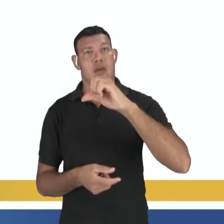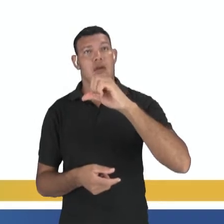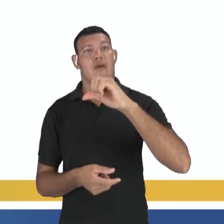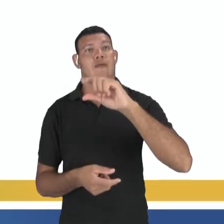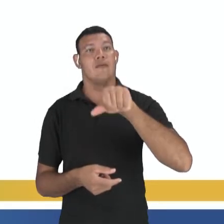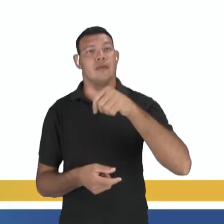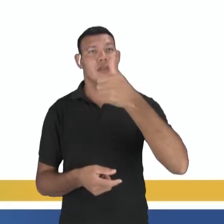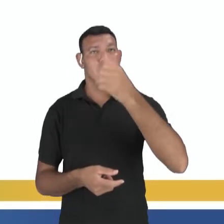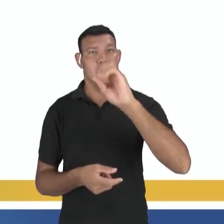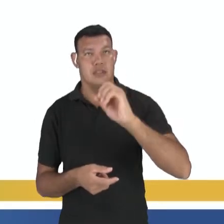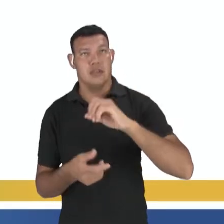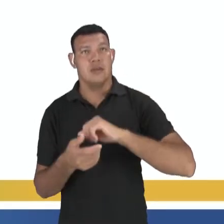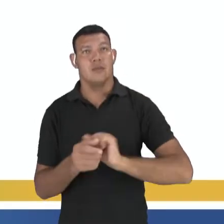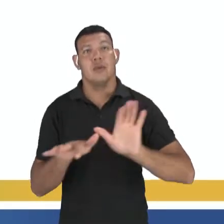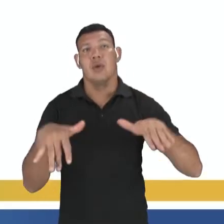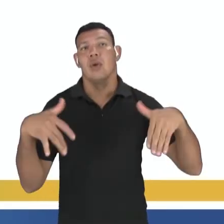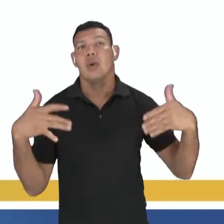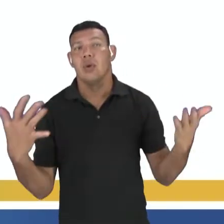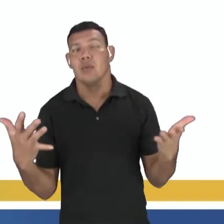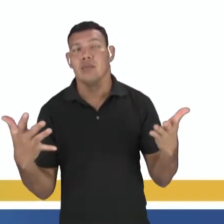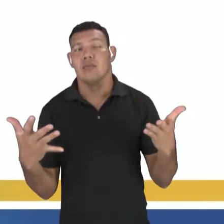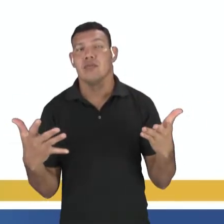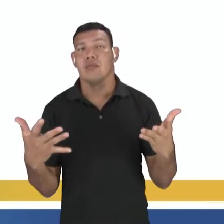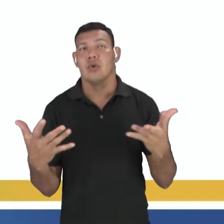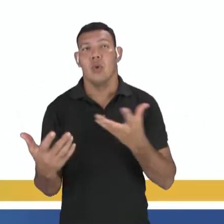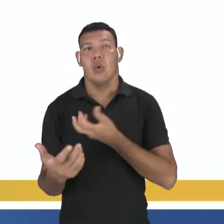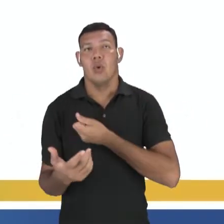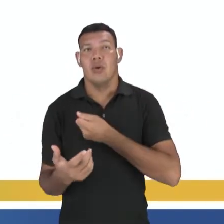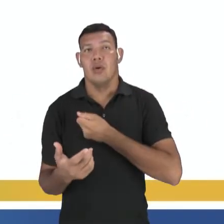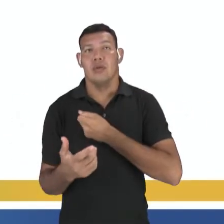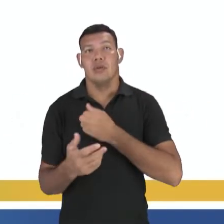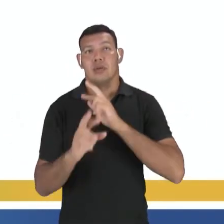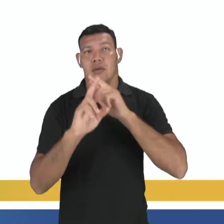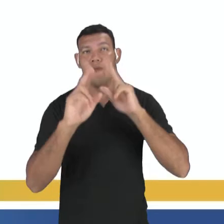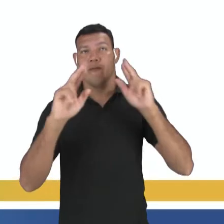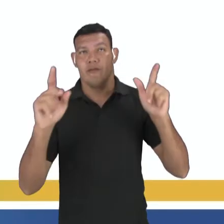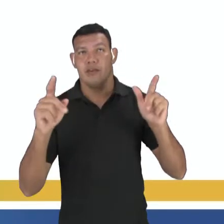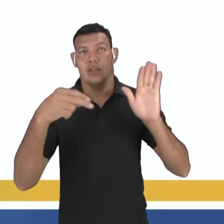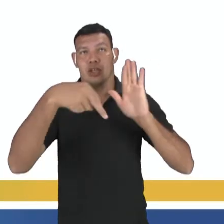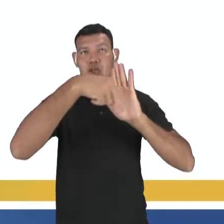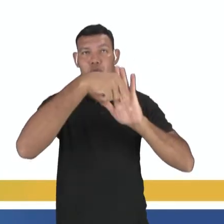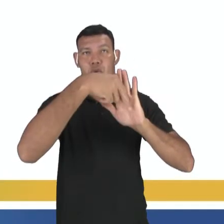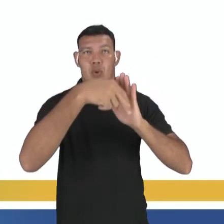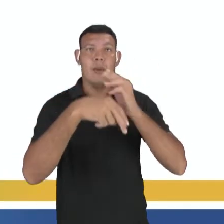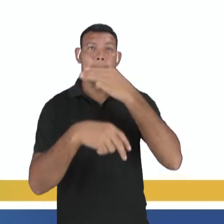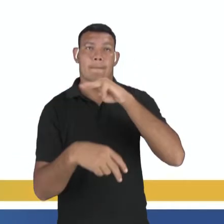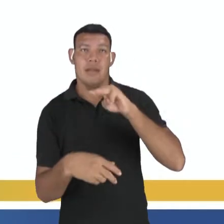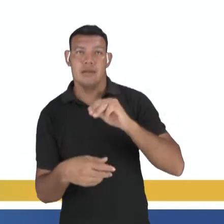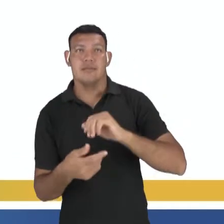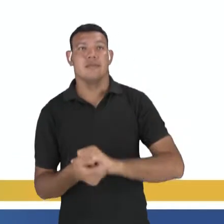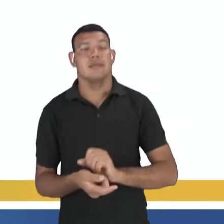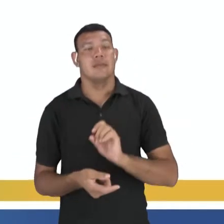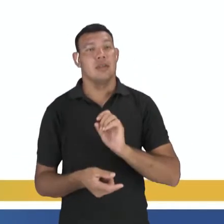média dele em matemática por bimestre? Ou seja, em média, ele tirou quanto por bimestre? Então vamos lá.